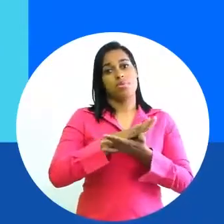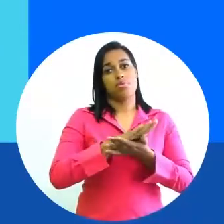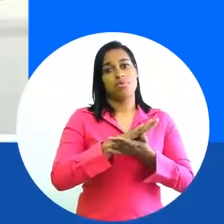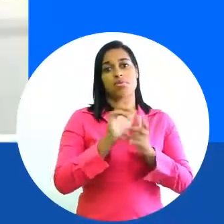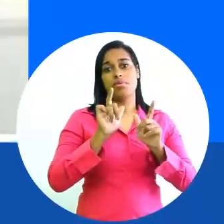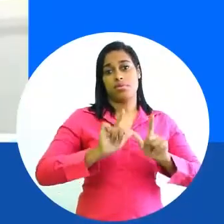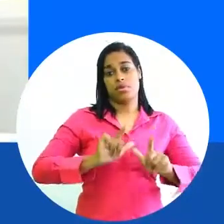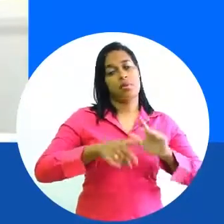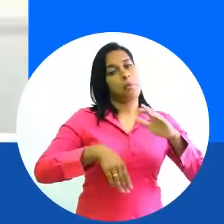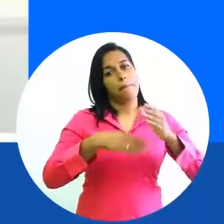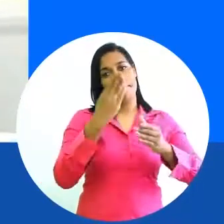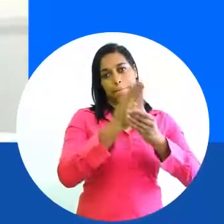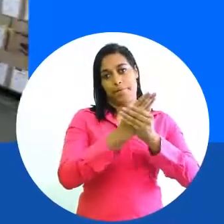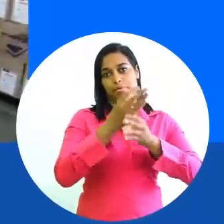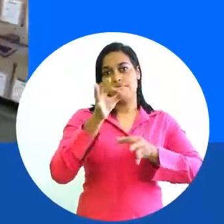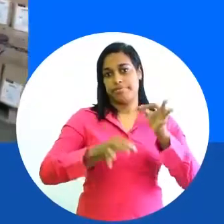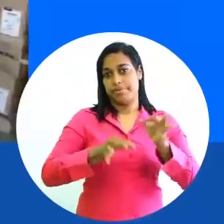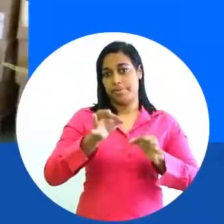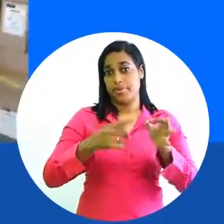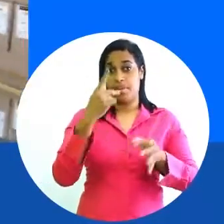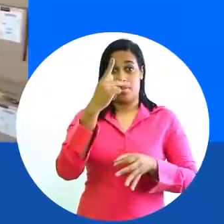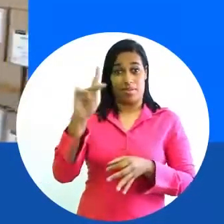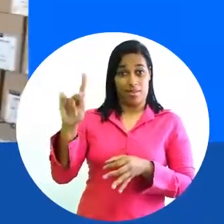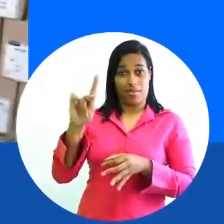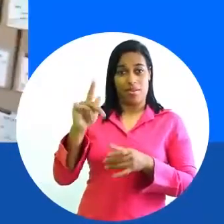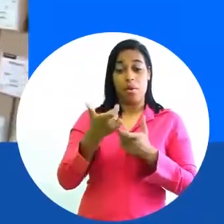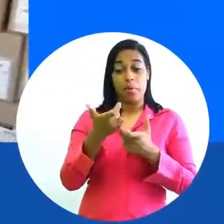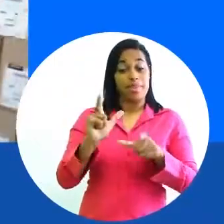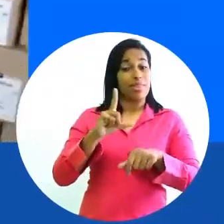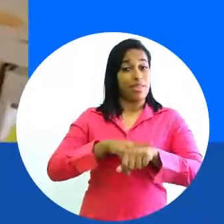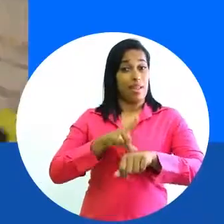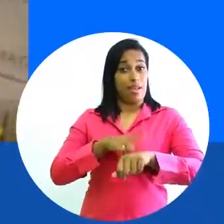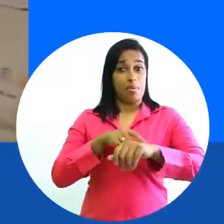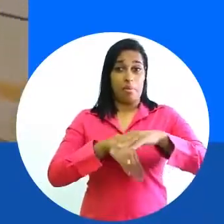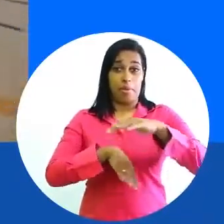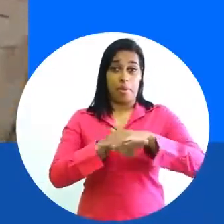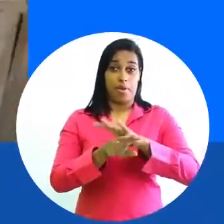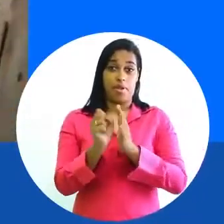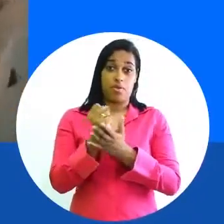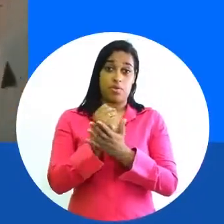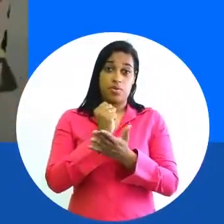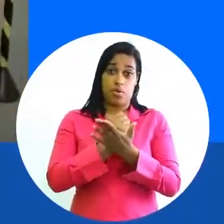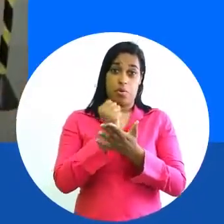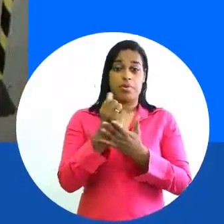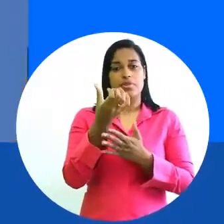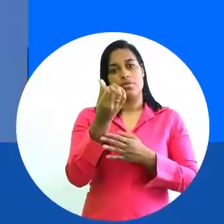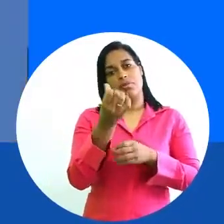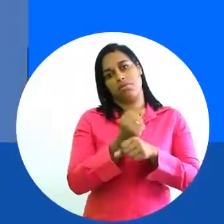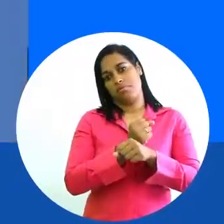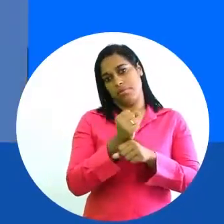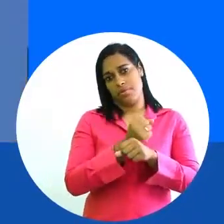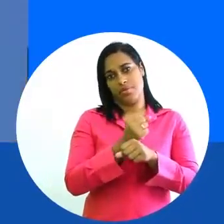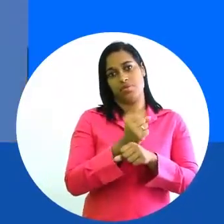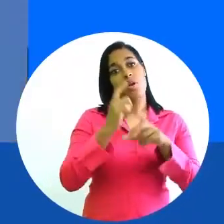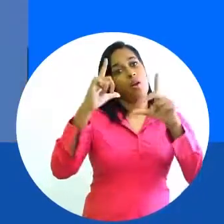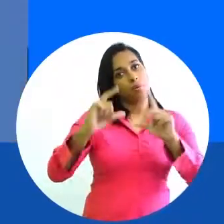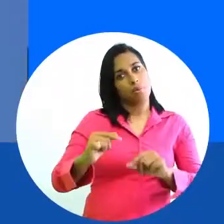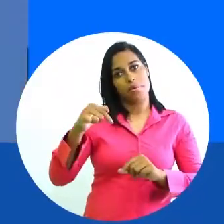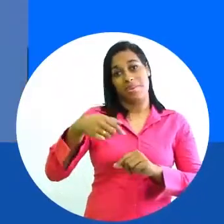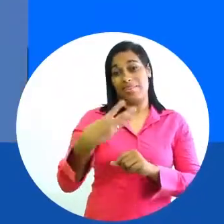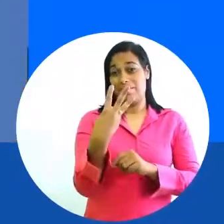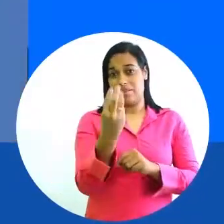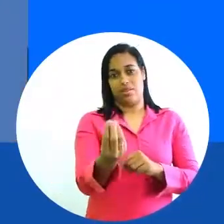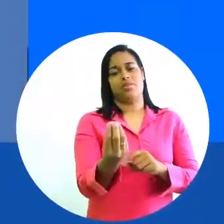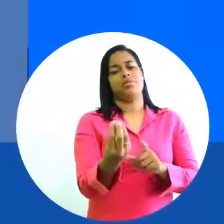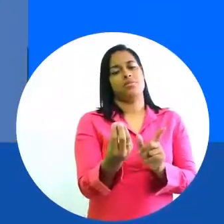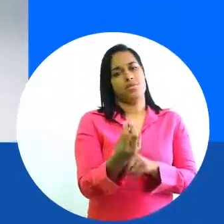digitalizada em um processo judicial, lá o maior prazo para guardar um documento é de 6 anos. Bem menos que os nossos 30,